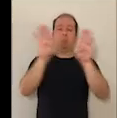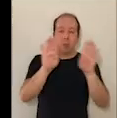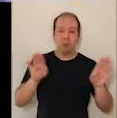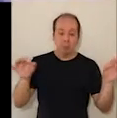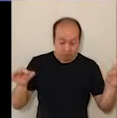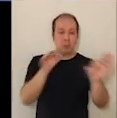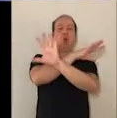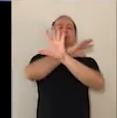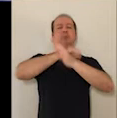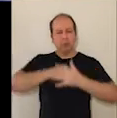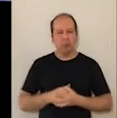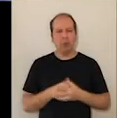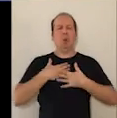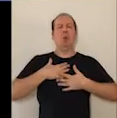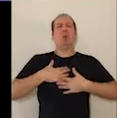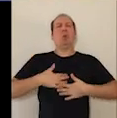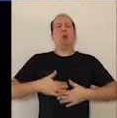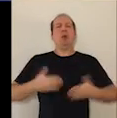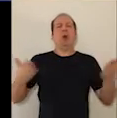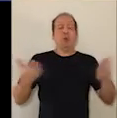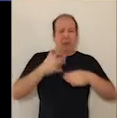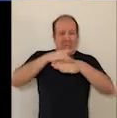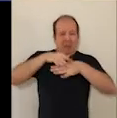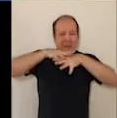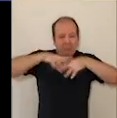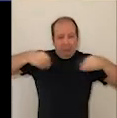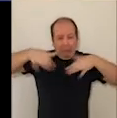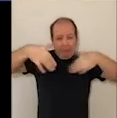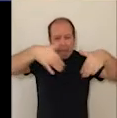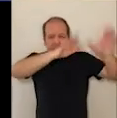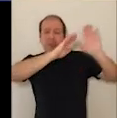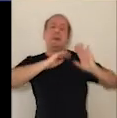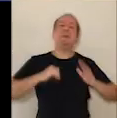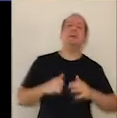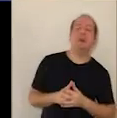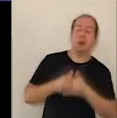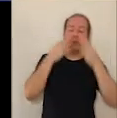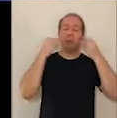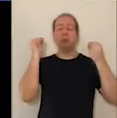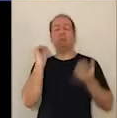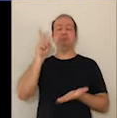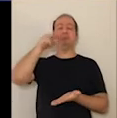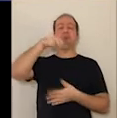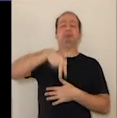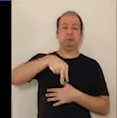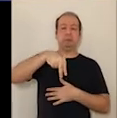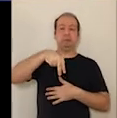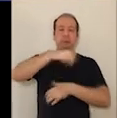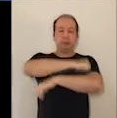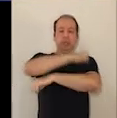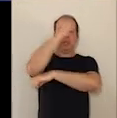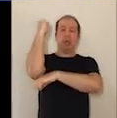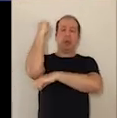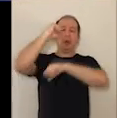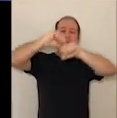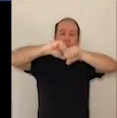porta. Pronto! As favas, todas as doenças. Volpone pula da cama, vai até a janela